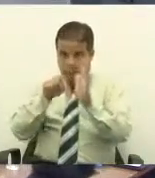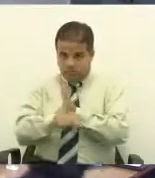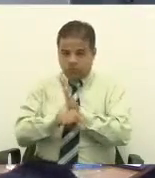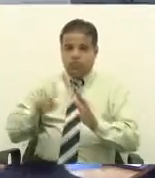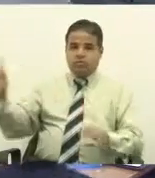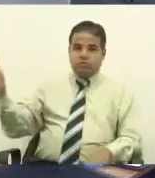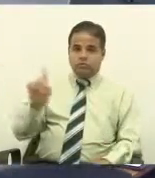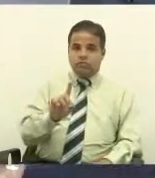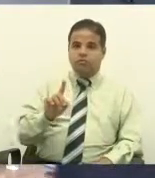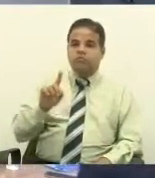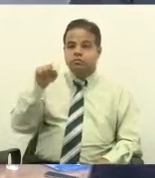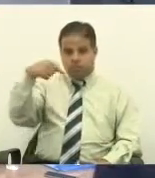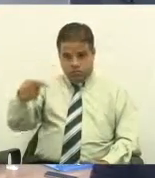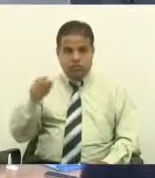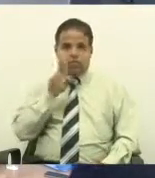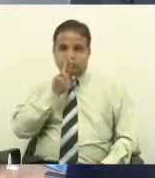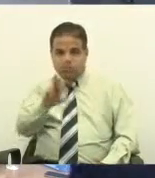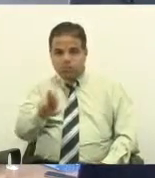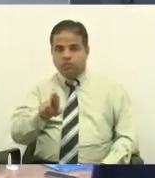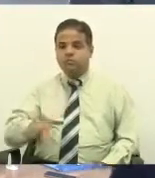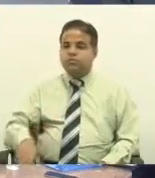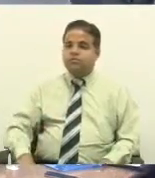vereadores, você responde o bloco.